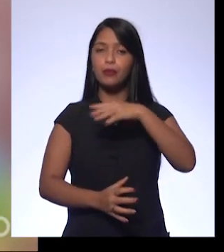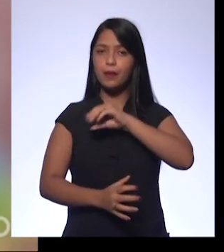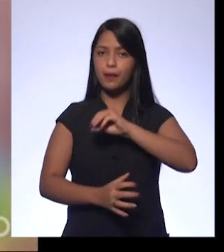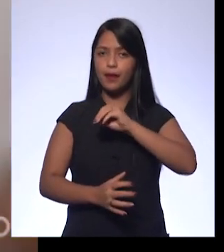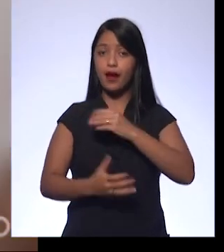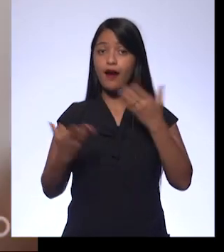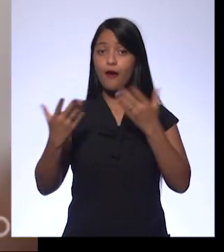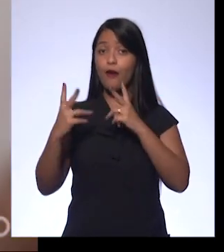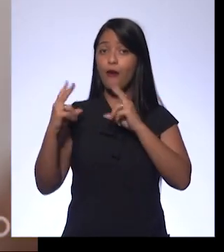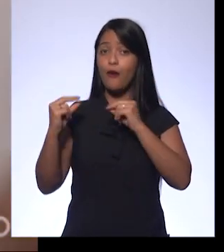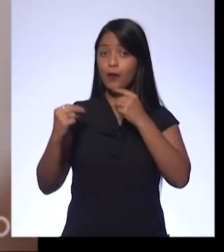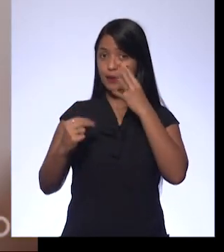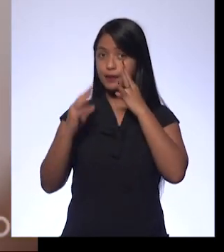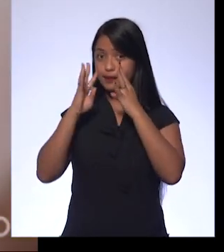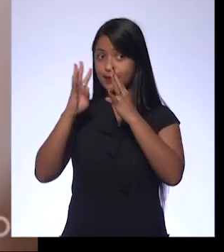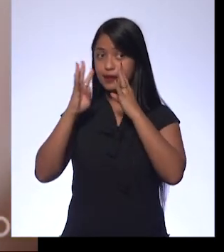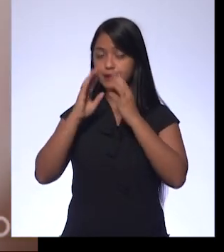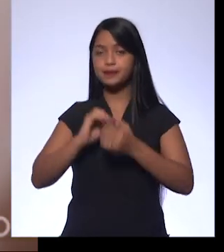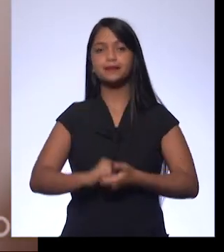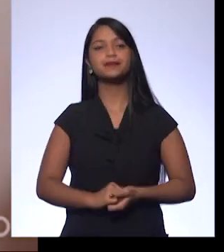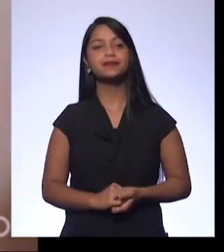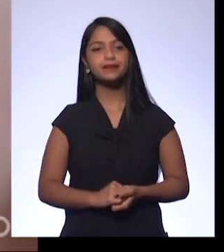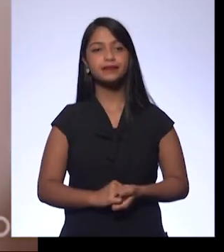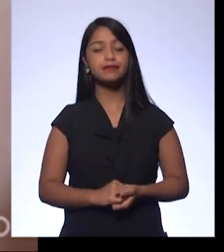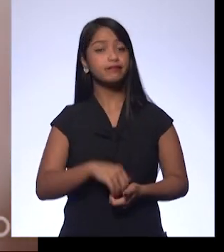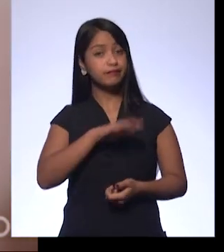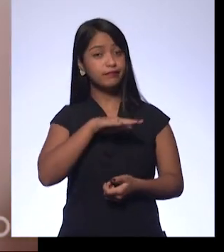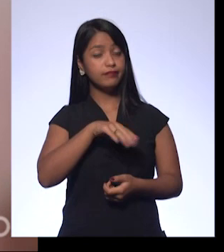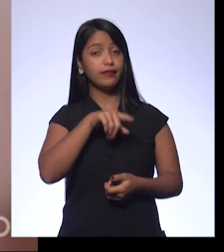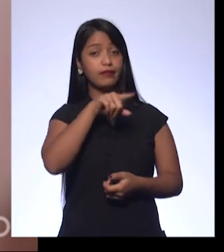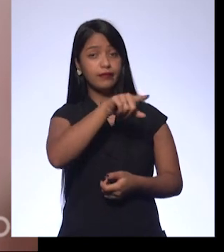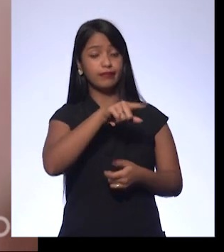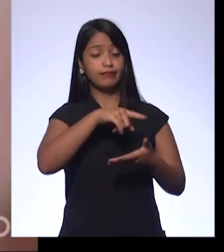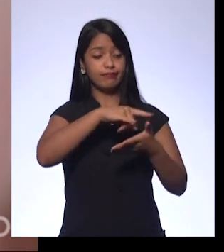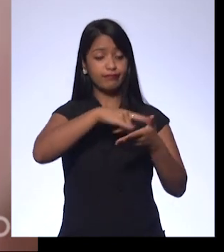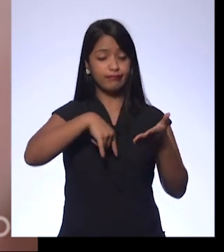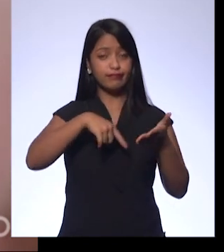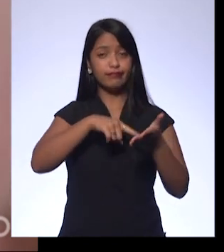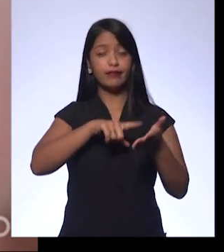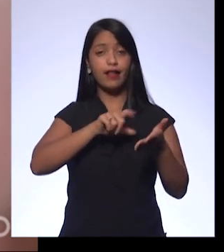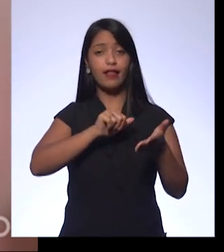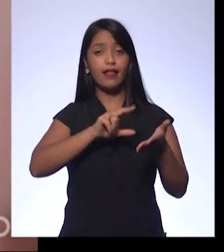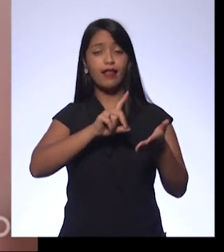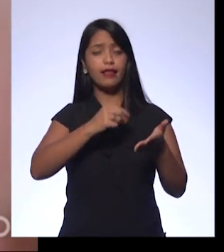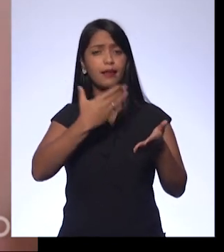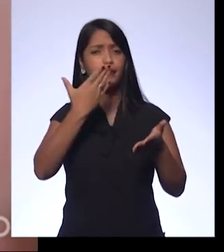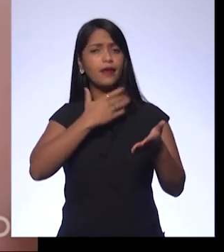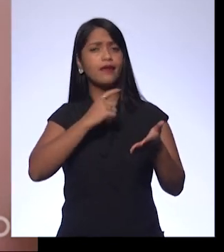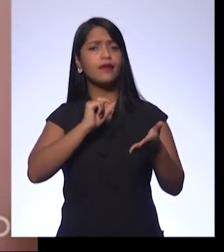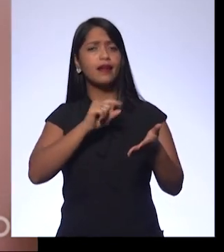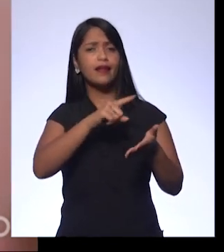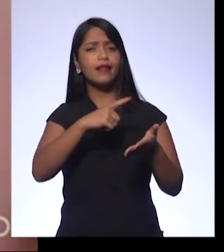conversa. De acordo com o seu laudo, você está com um processo de